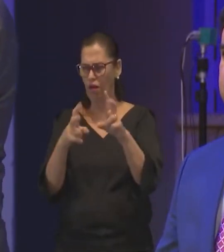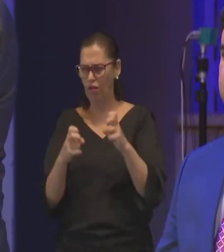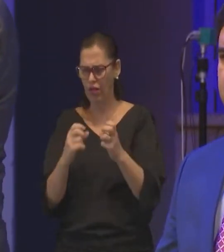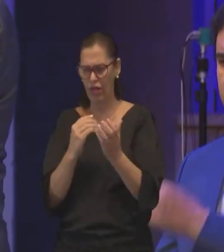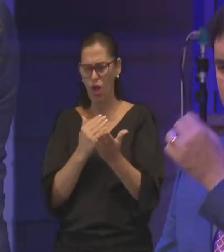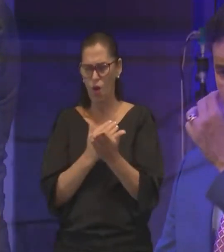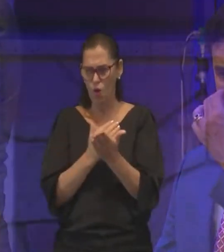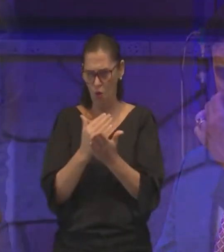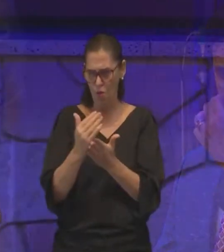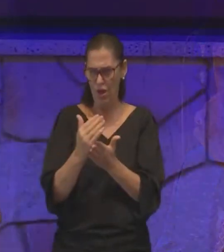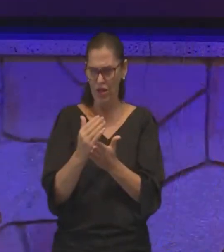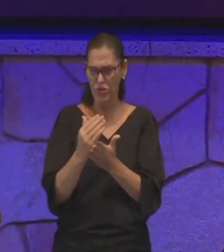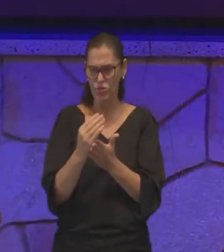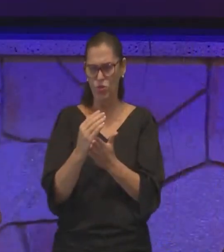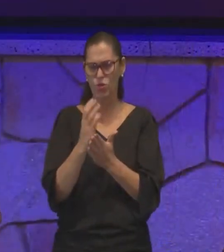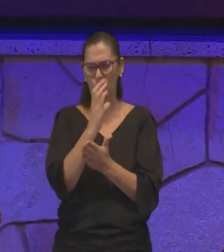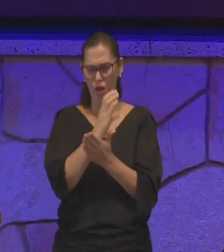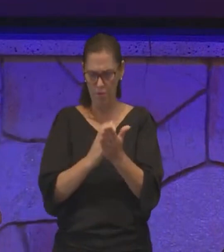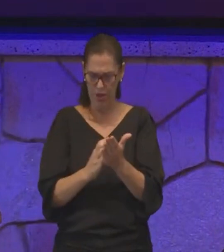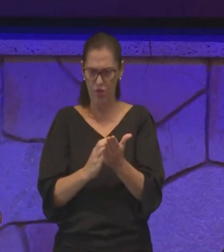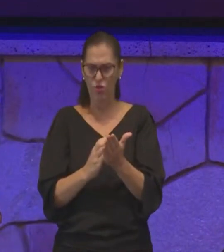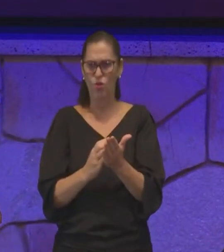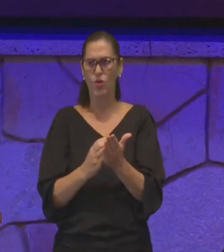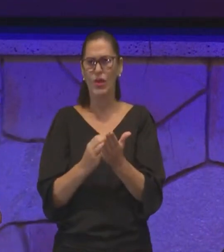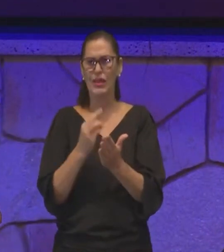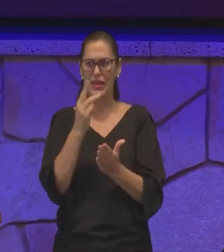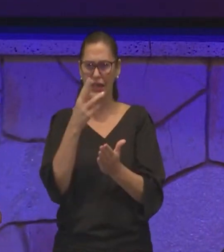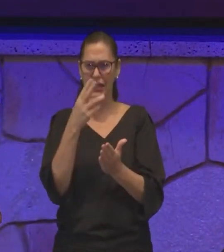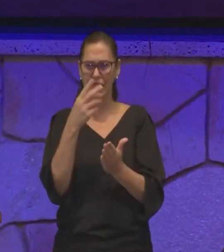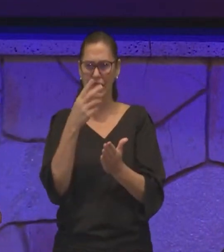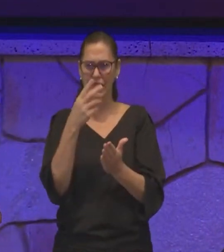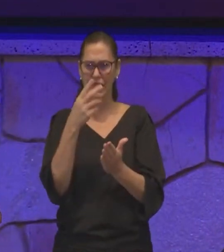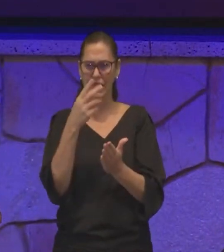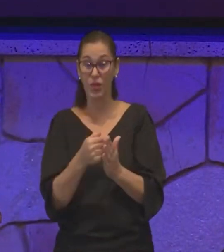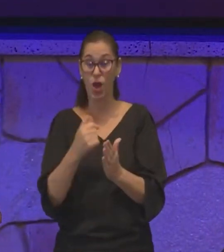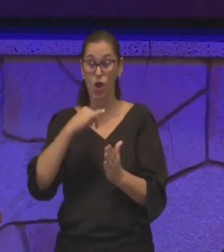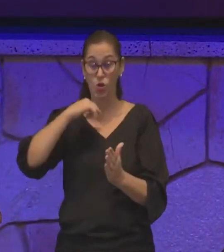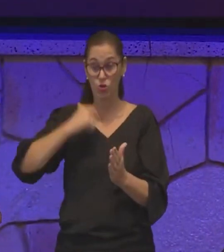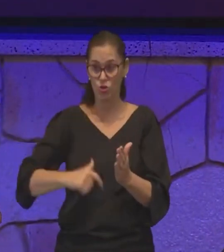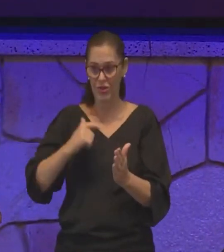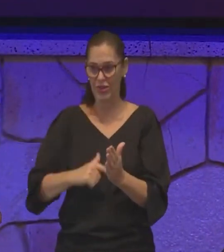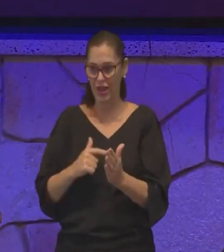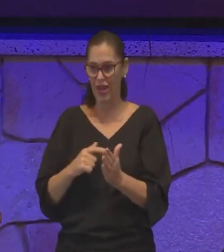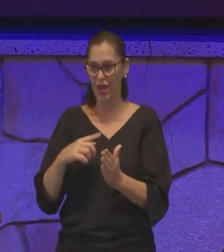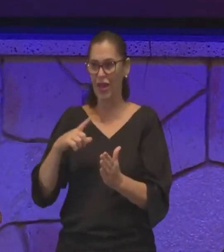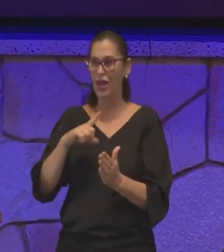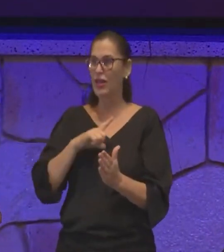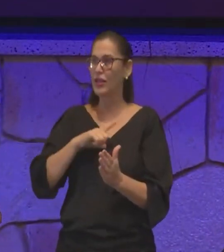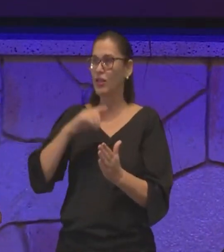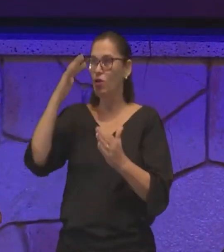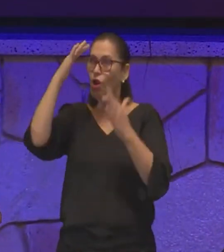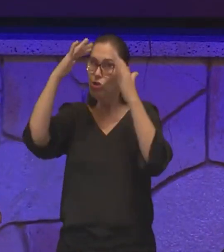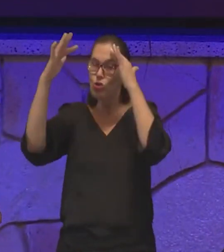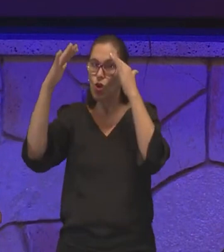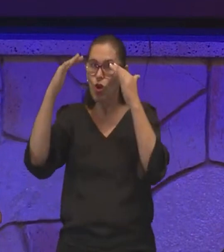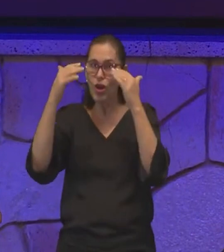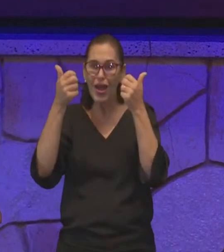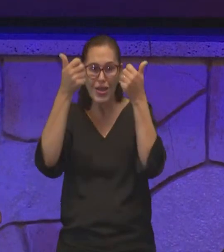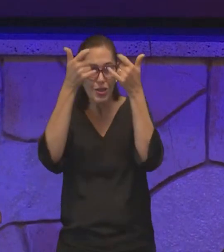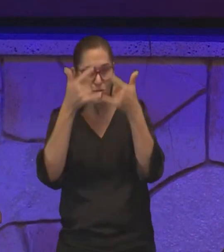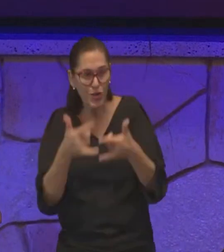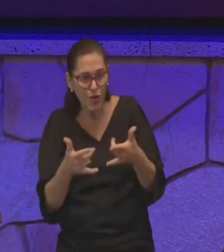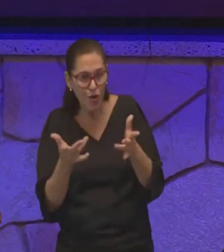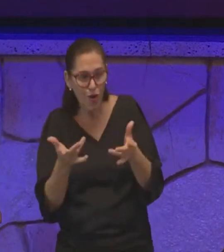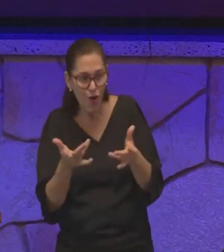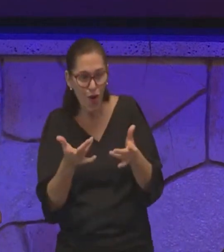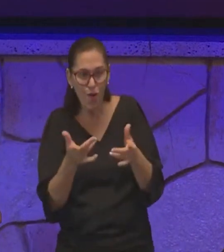capítulo 37, verso 5, José teve um sonho com seus irmãos. Por isso o